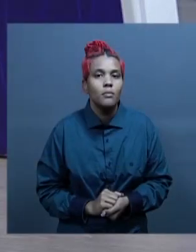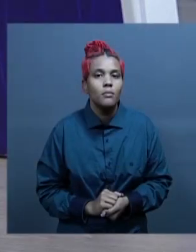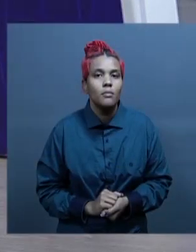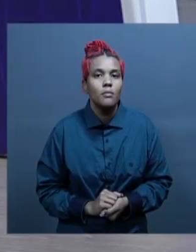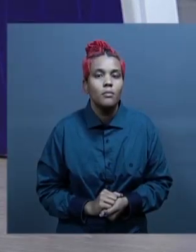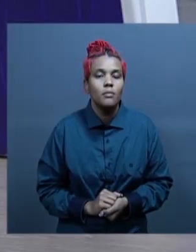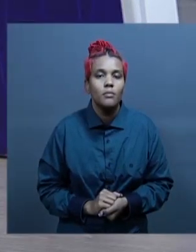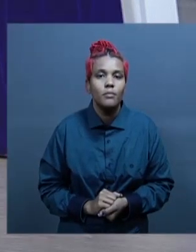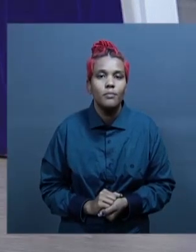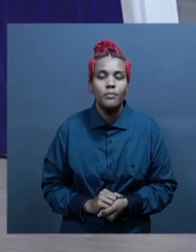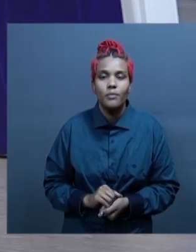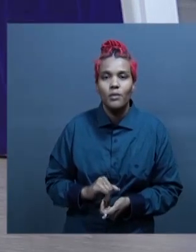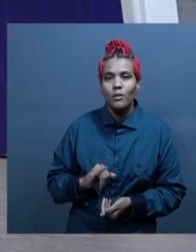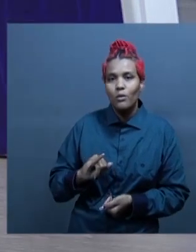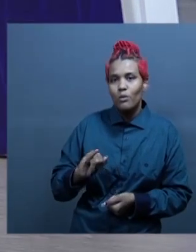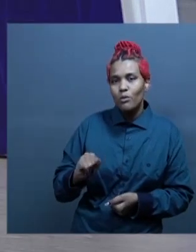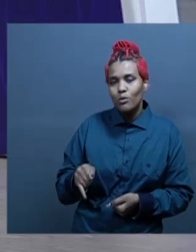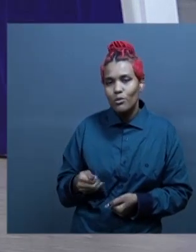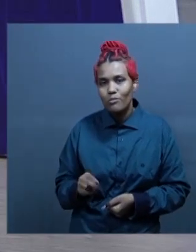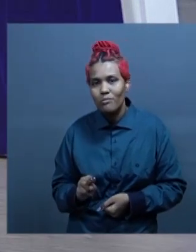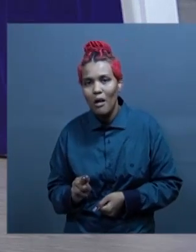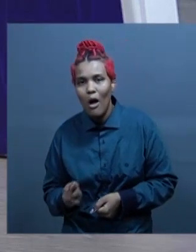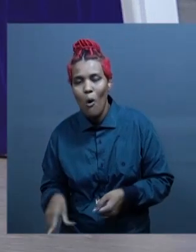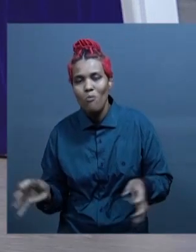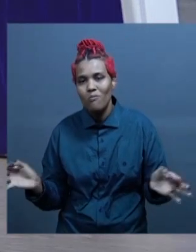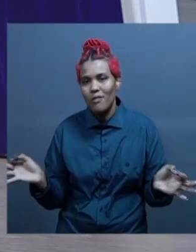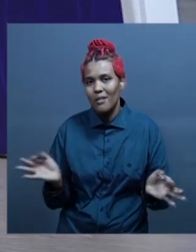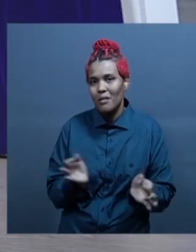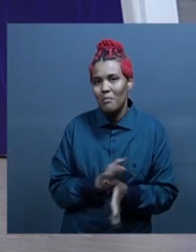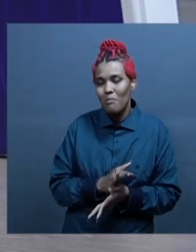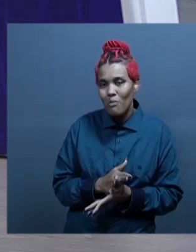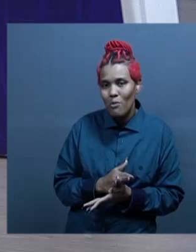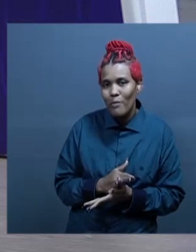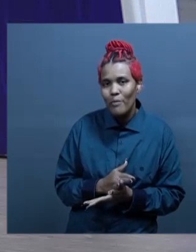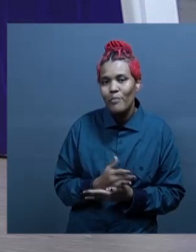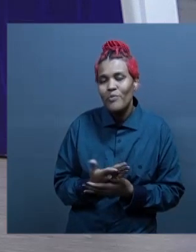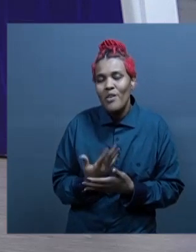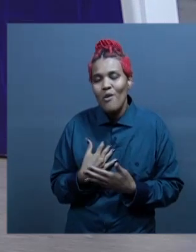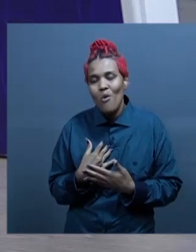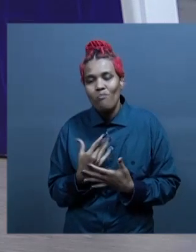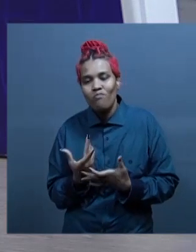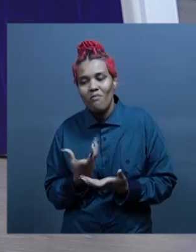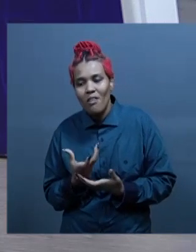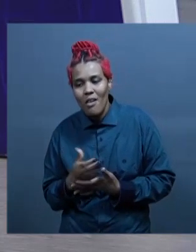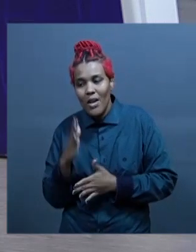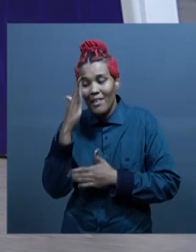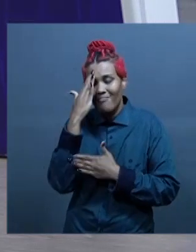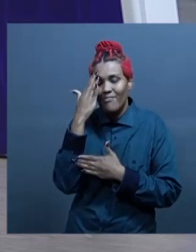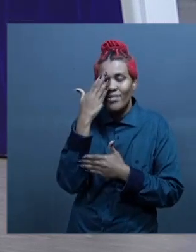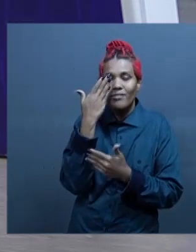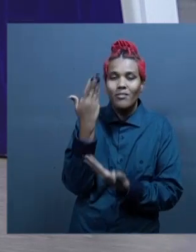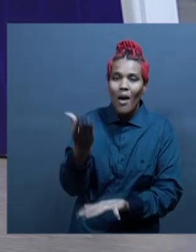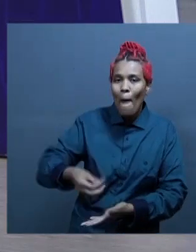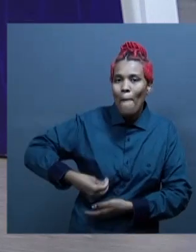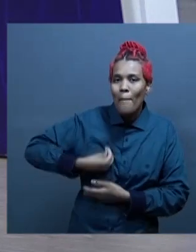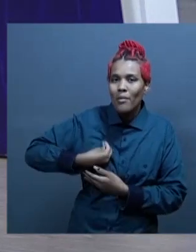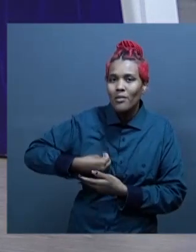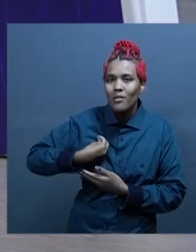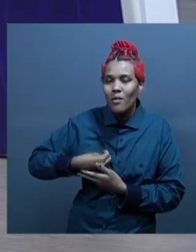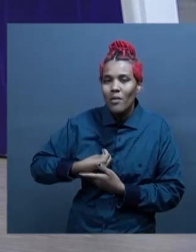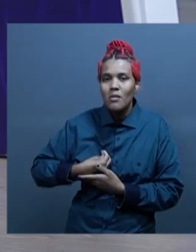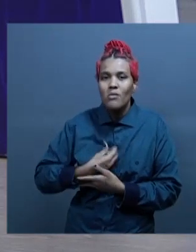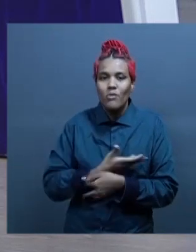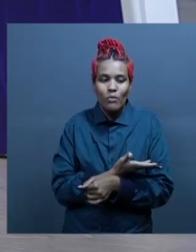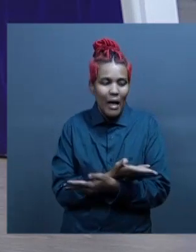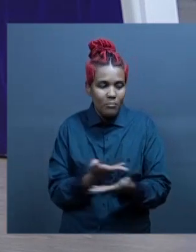o jornal da ufu de hoje fica por aqui quero agradecer muito a participação da hora lá horqueta professora